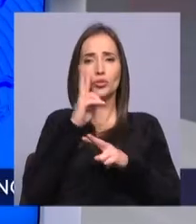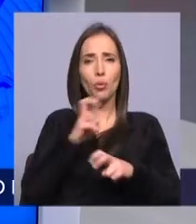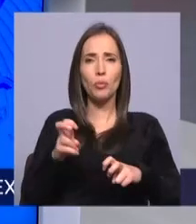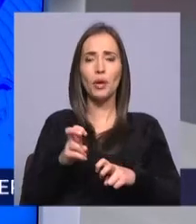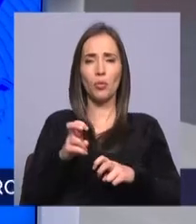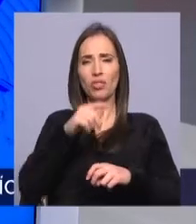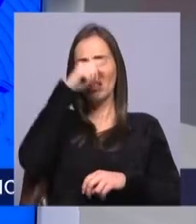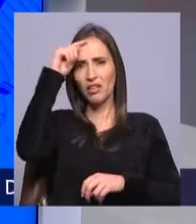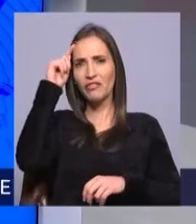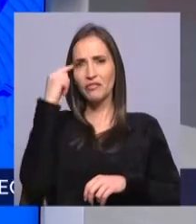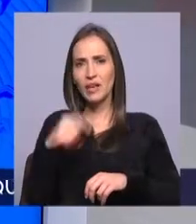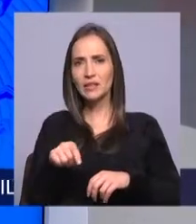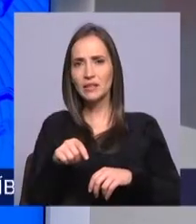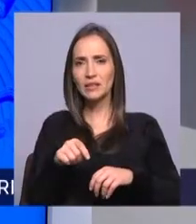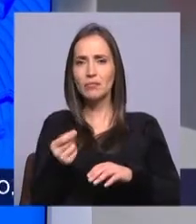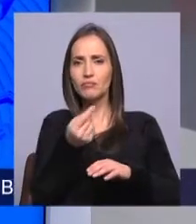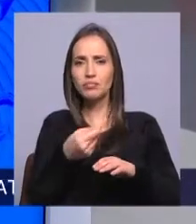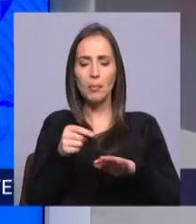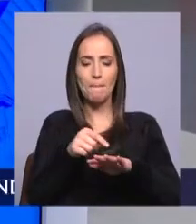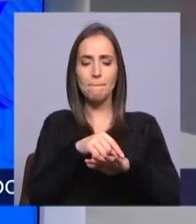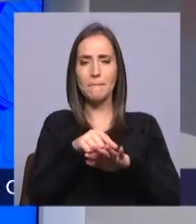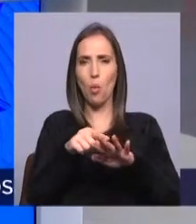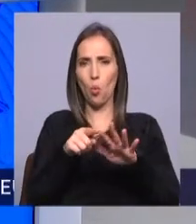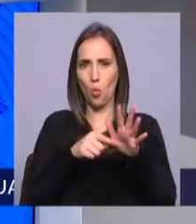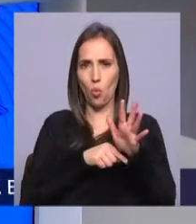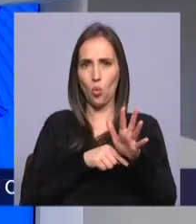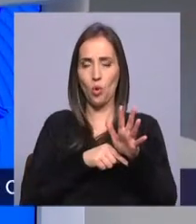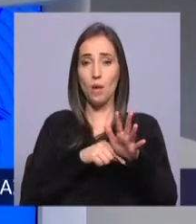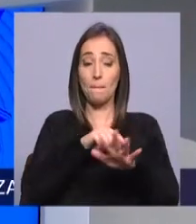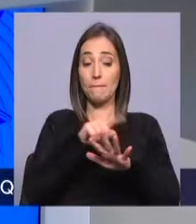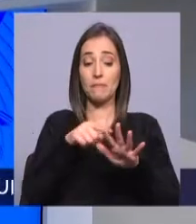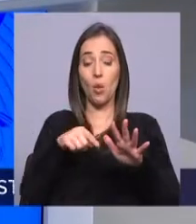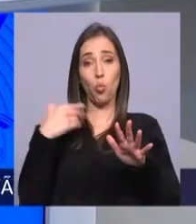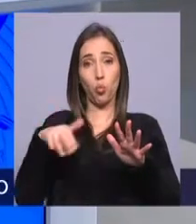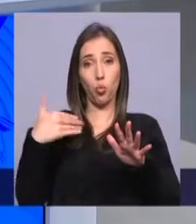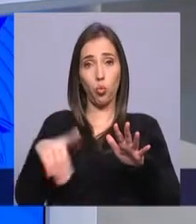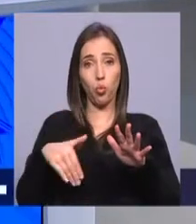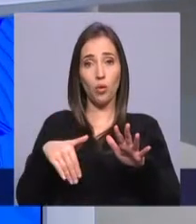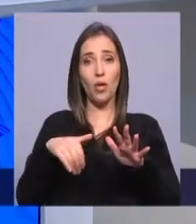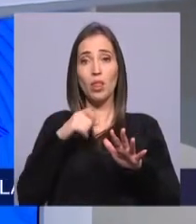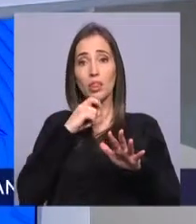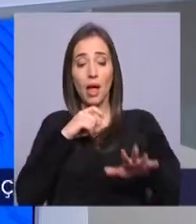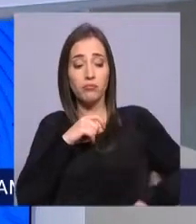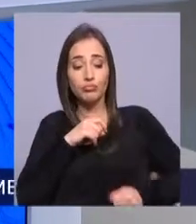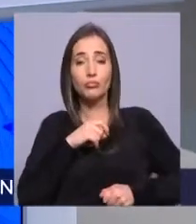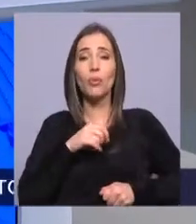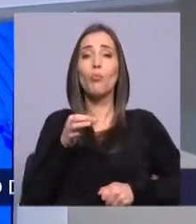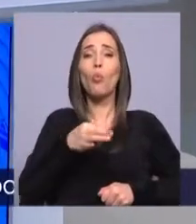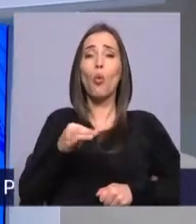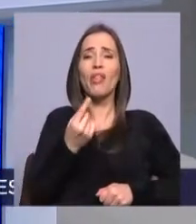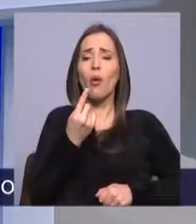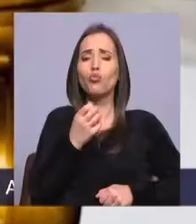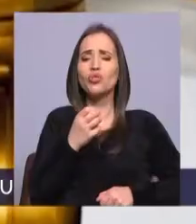num robô são as mãos. A nossa mão é algo absolutamente extraordinário. Nós conseguimos ir buscar ao nosso bolso moedas de 1 cêntimo no meio de tantas